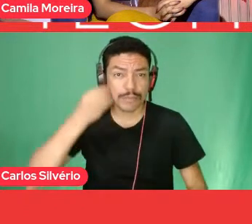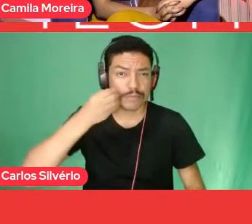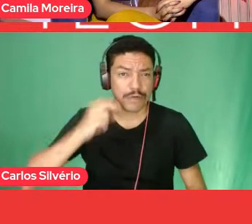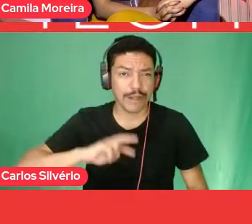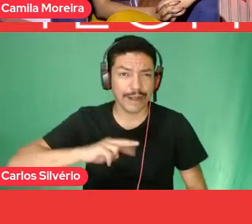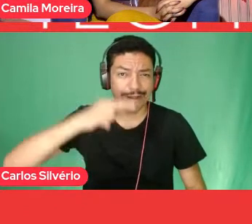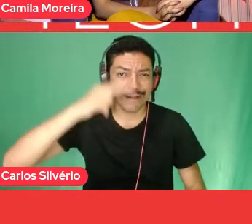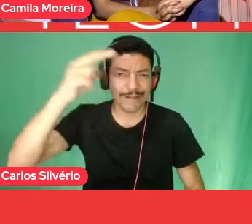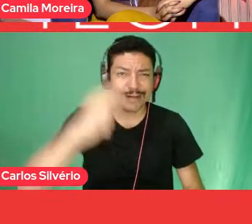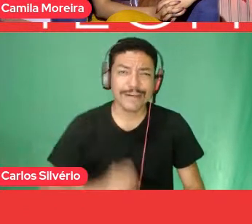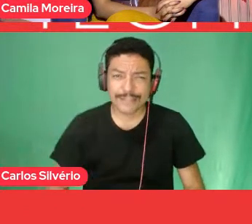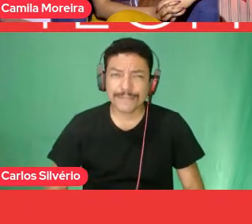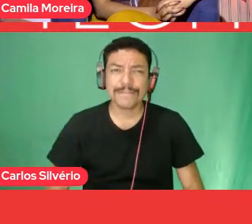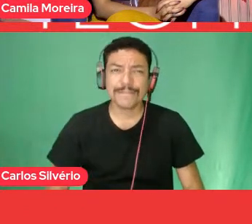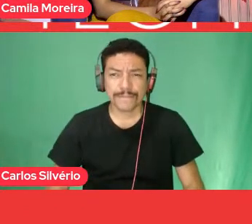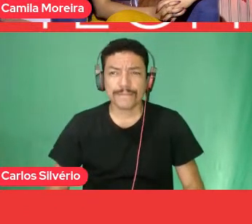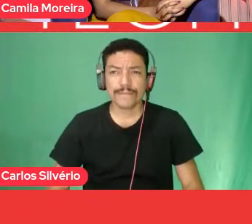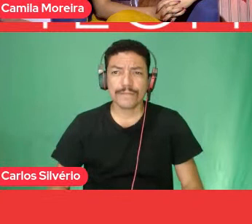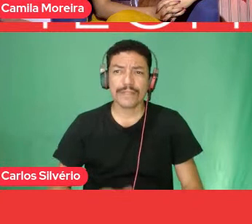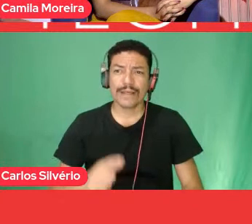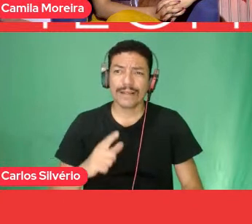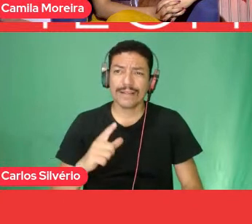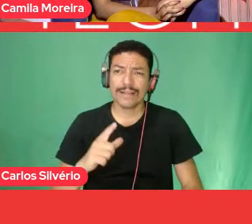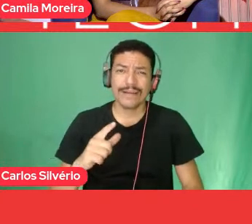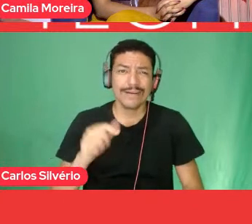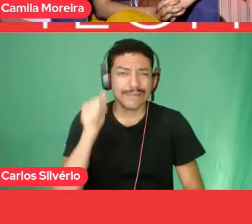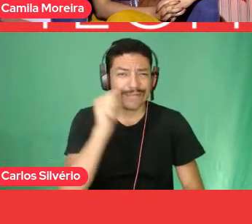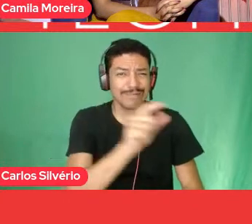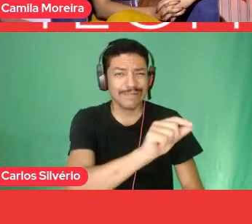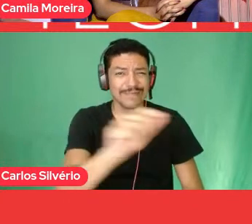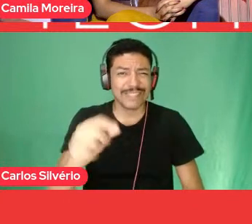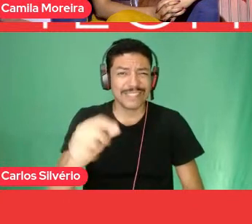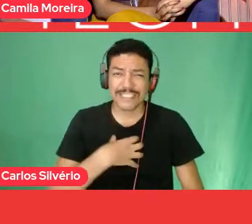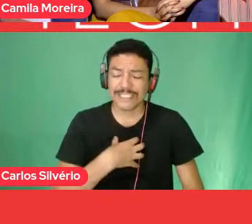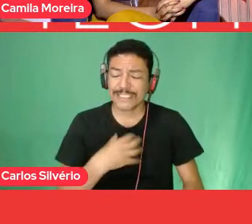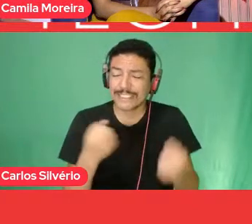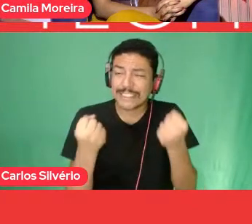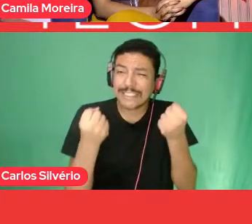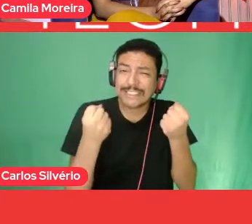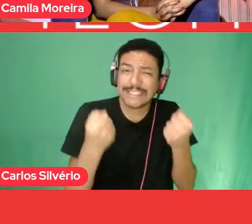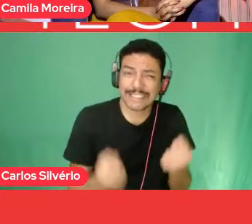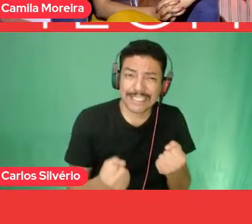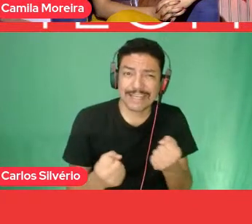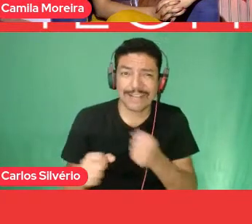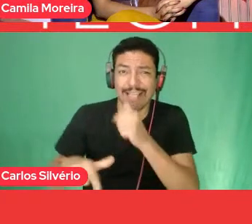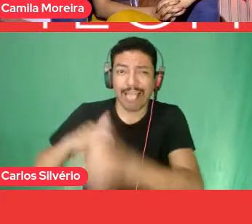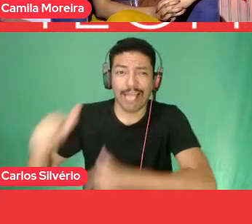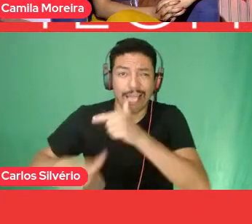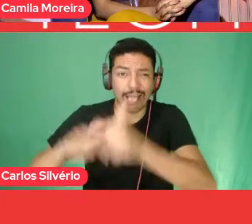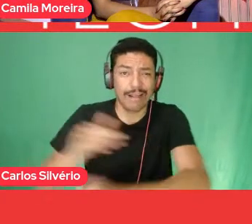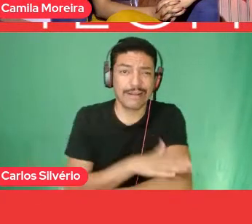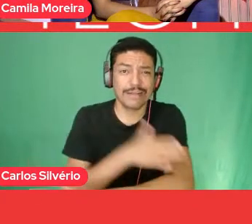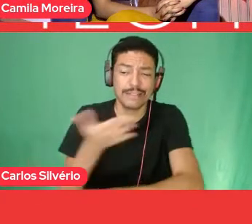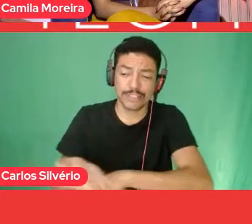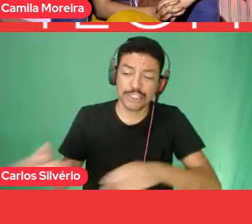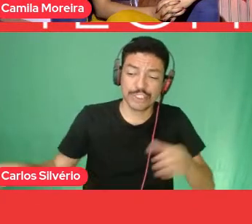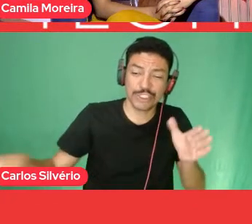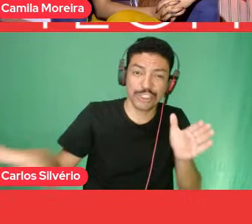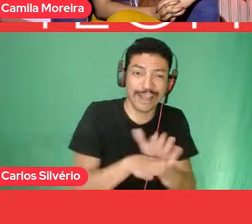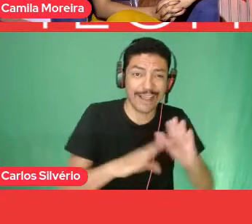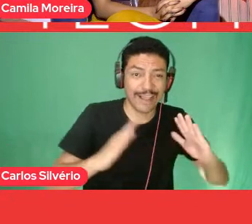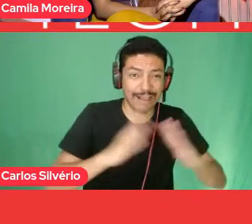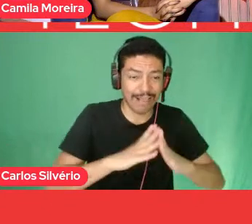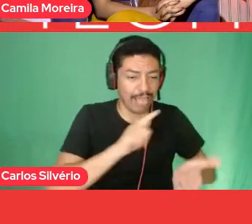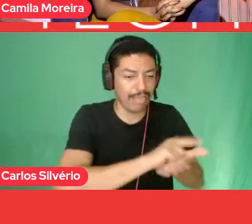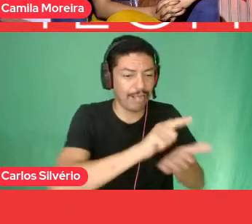essa sobrecarga que muitas vezes fica só com as mulheres, né? E aí, é a pessoa que